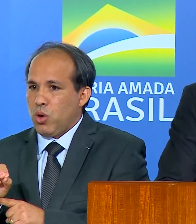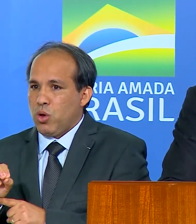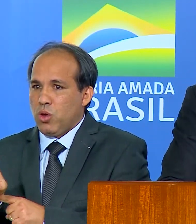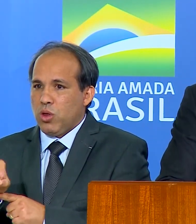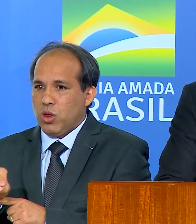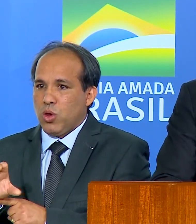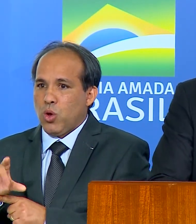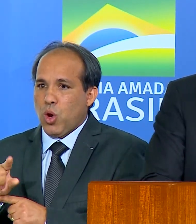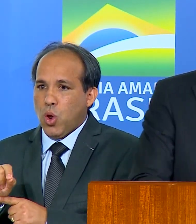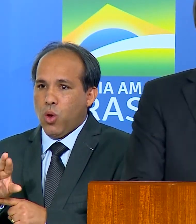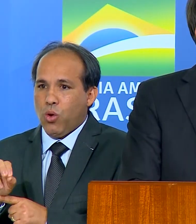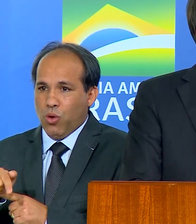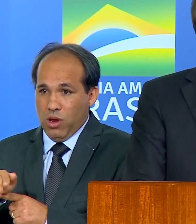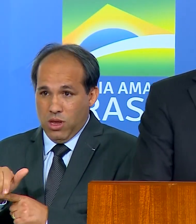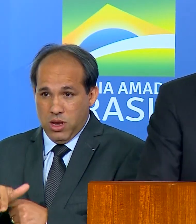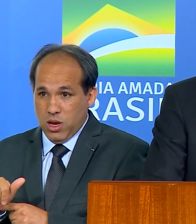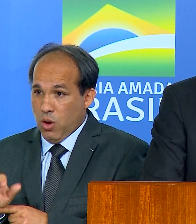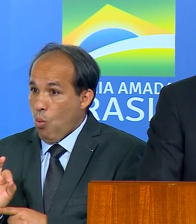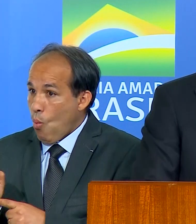sido